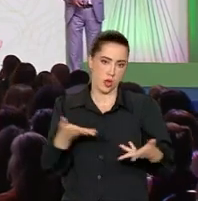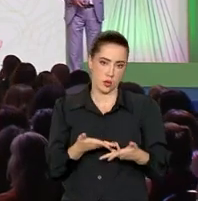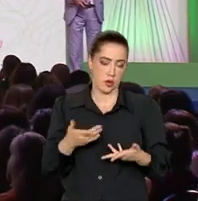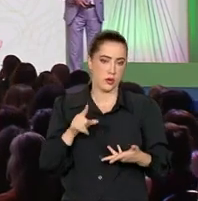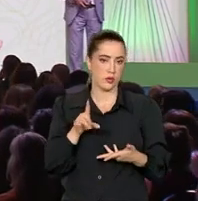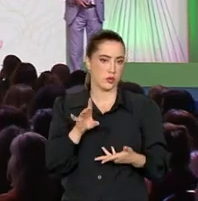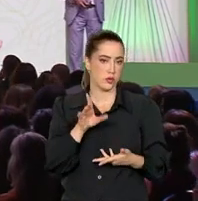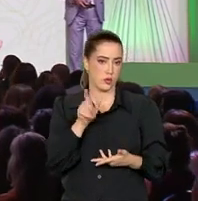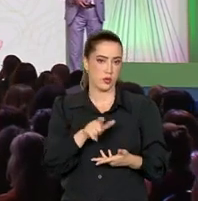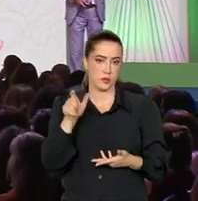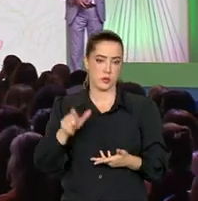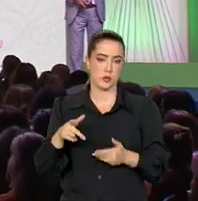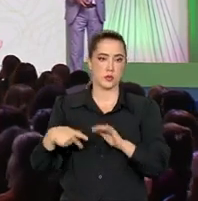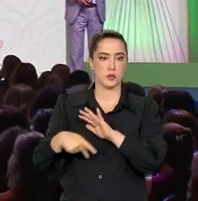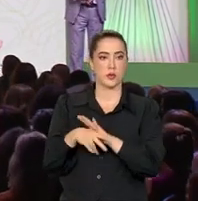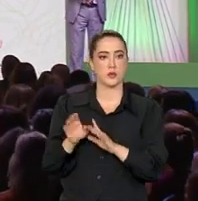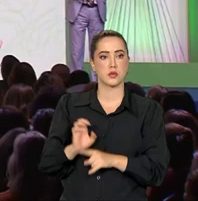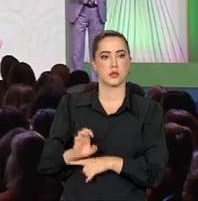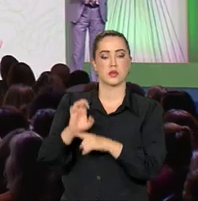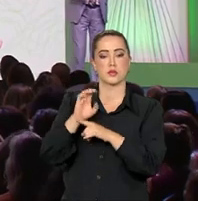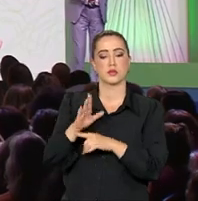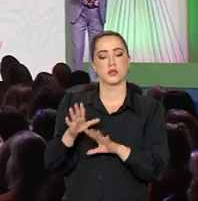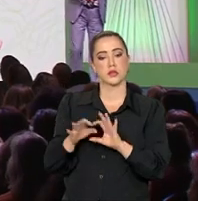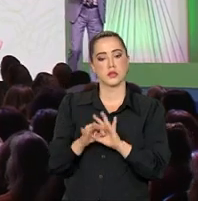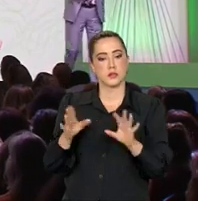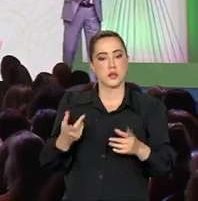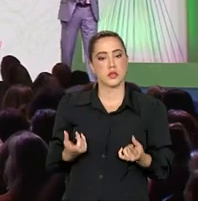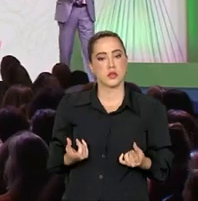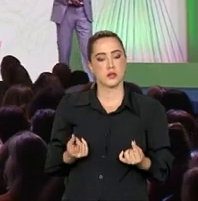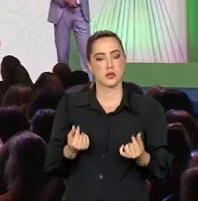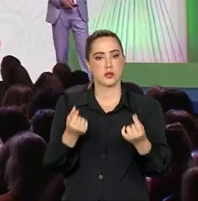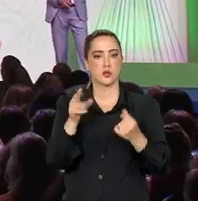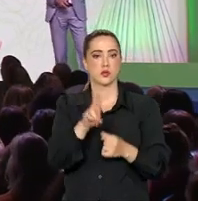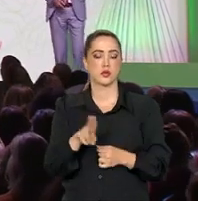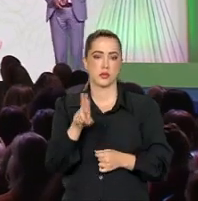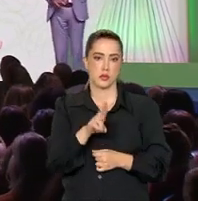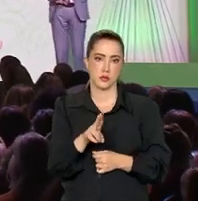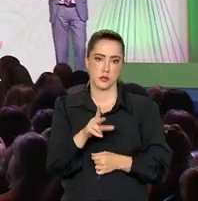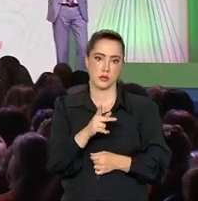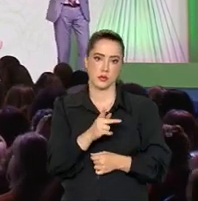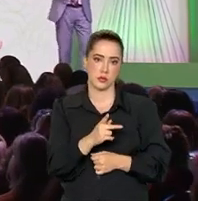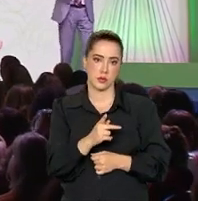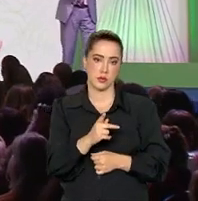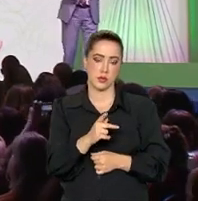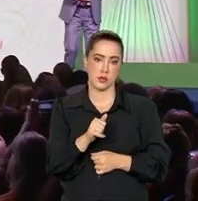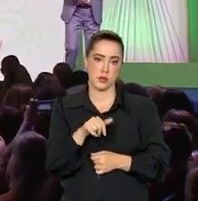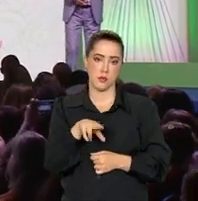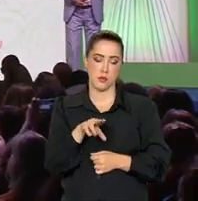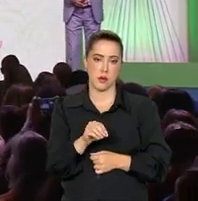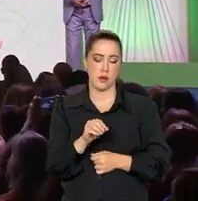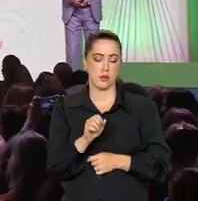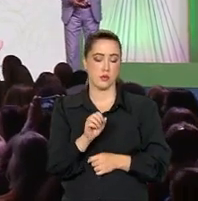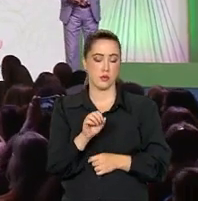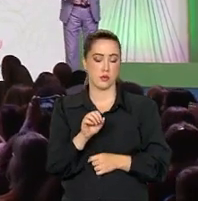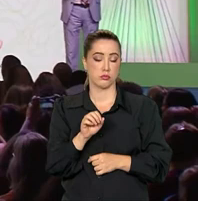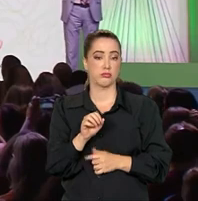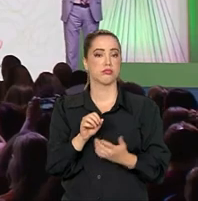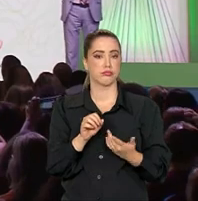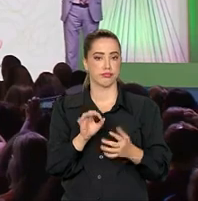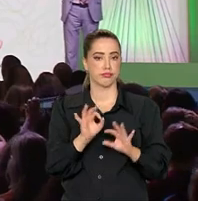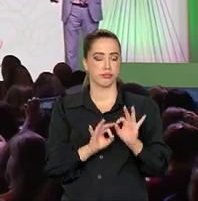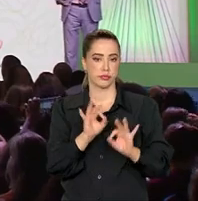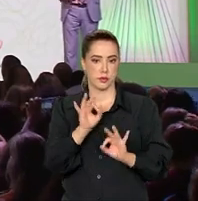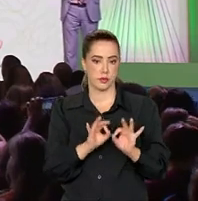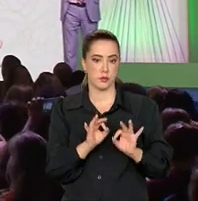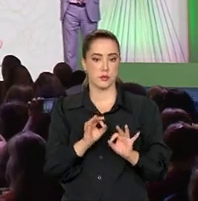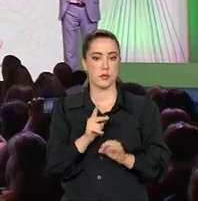articuladores estaduais, a liberação dos recursos via plano de ações do PAR, nós vamos liberar agora em novembro, para a questão